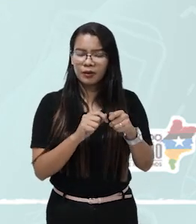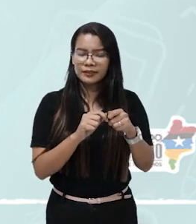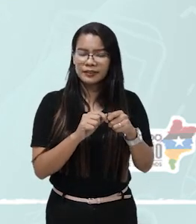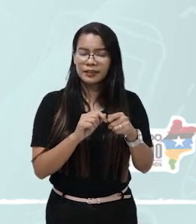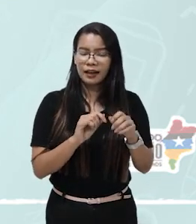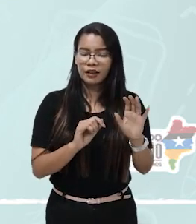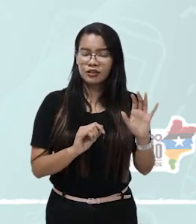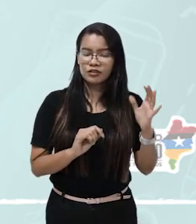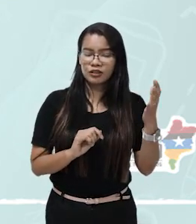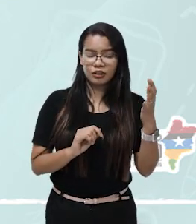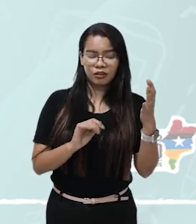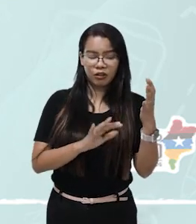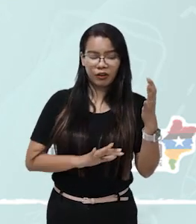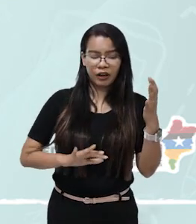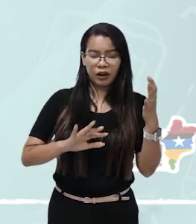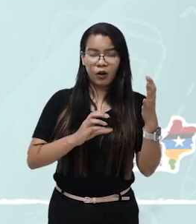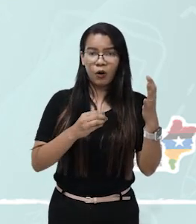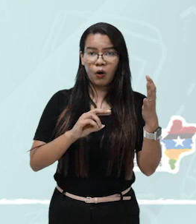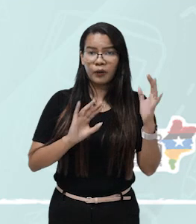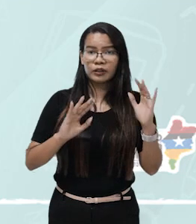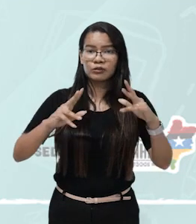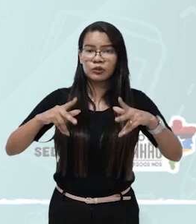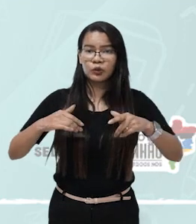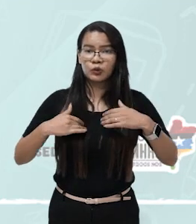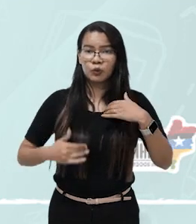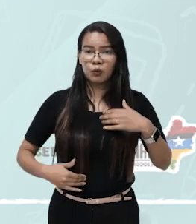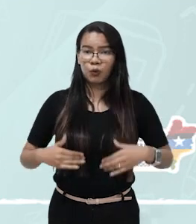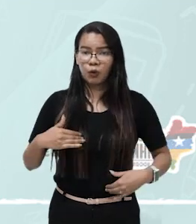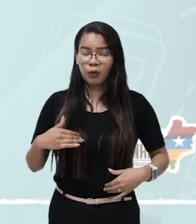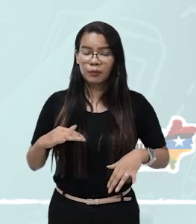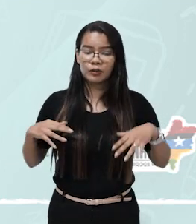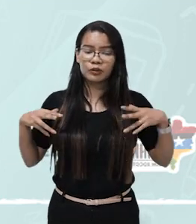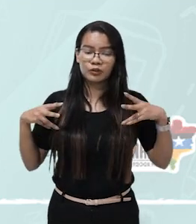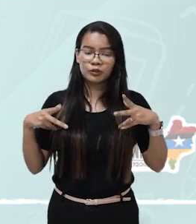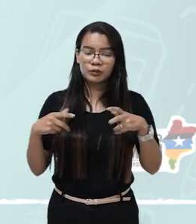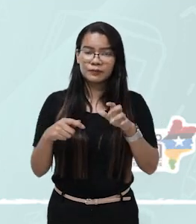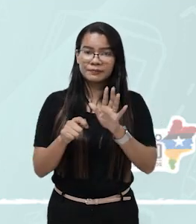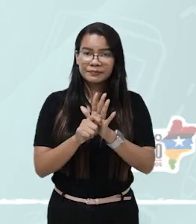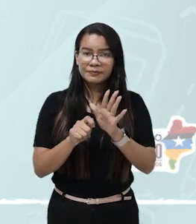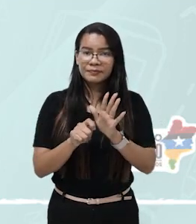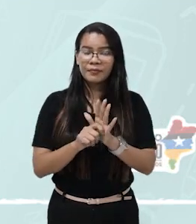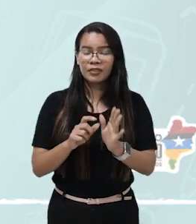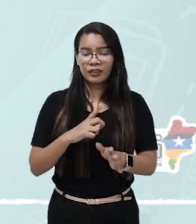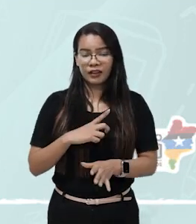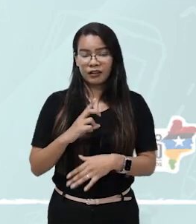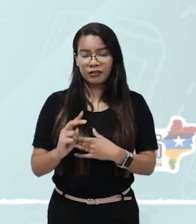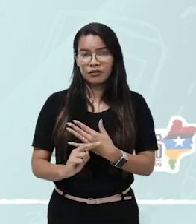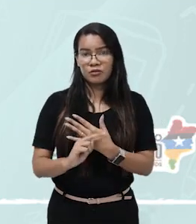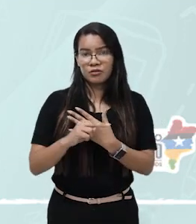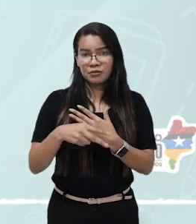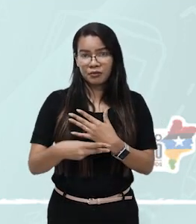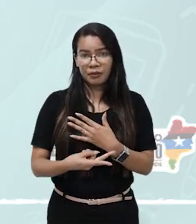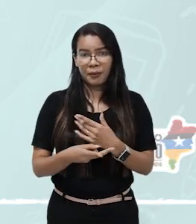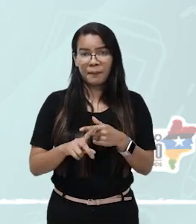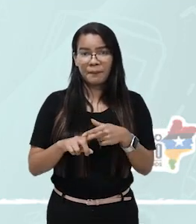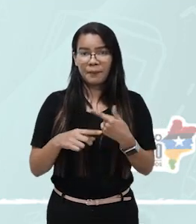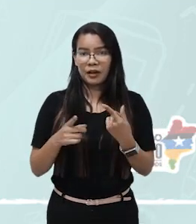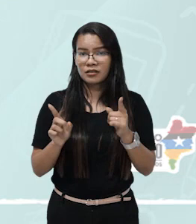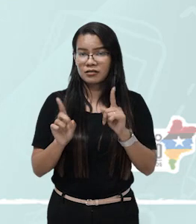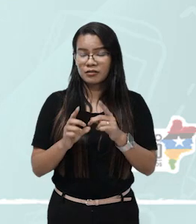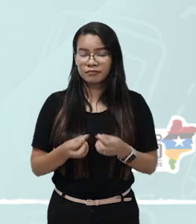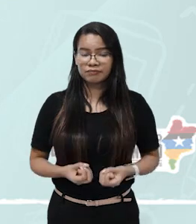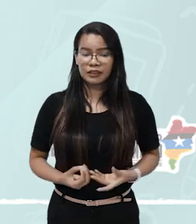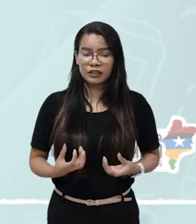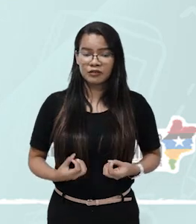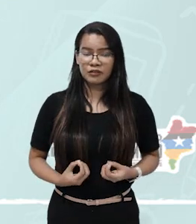locais ou no organismo como um todo. Toda droga tem seus efeitos, porém eles não se manifestam da